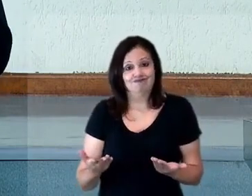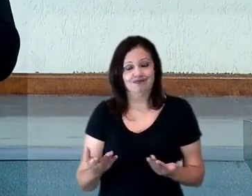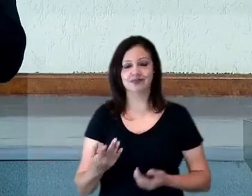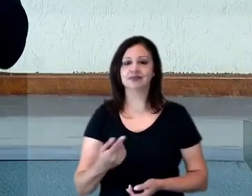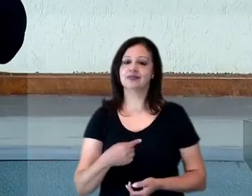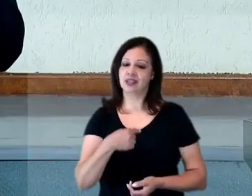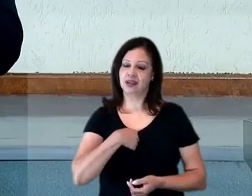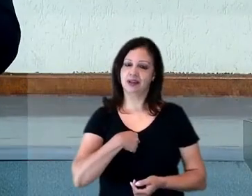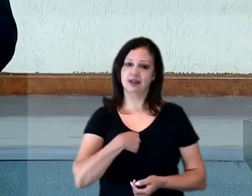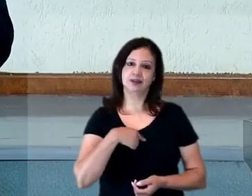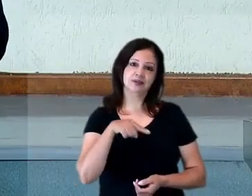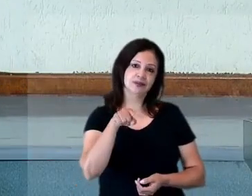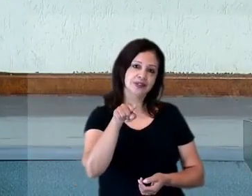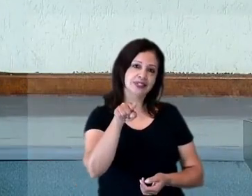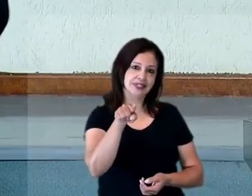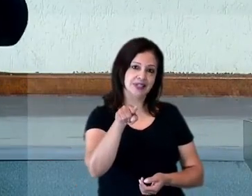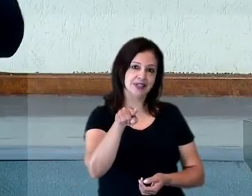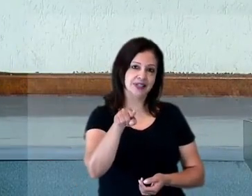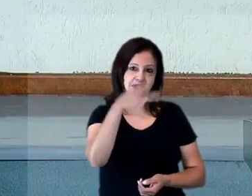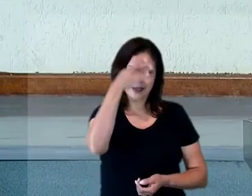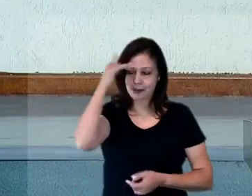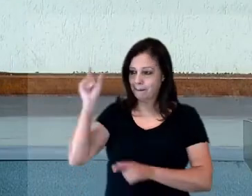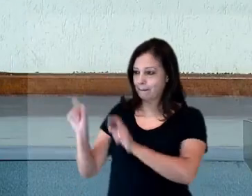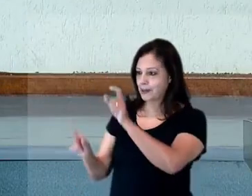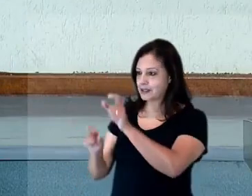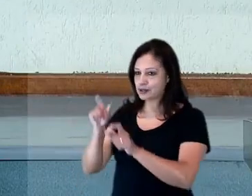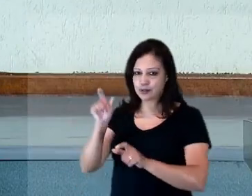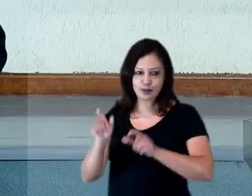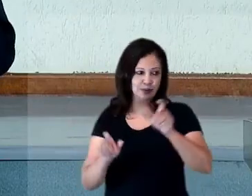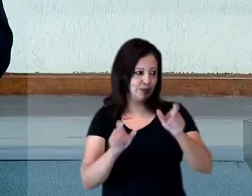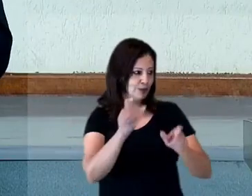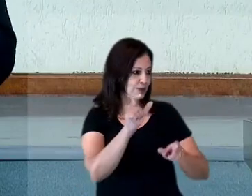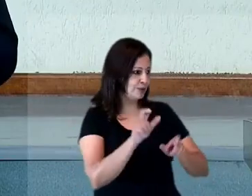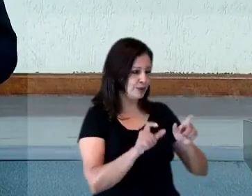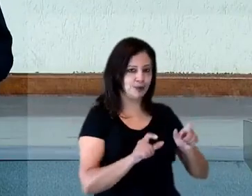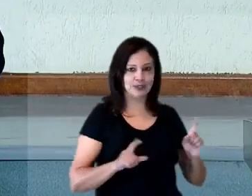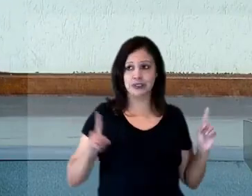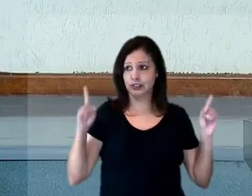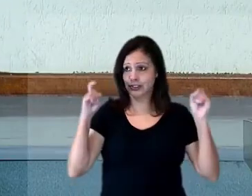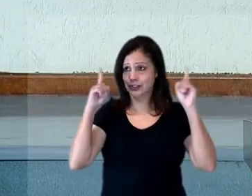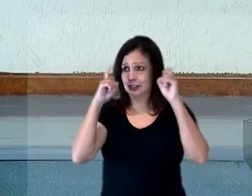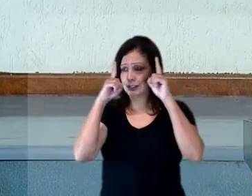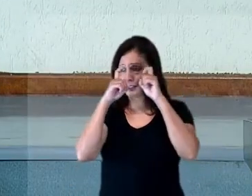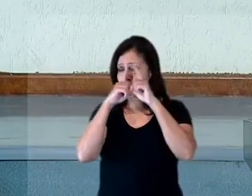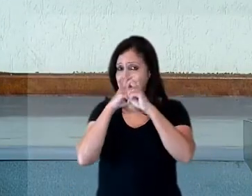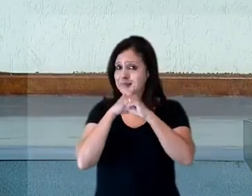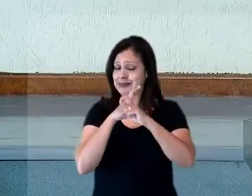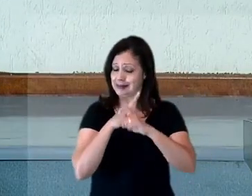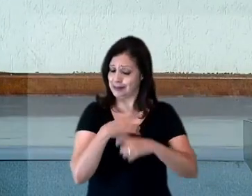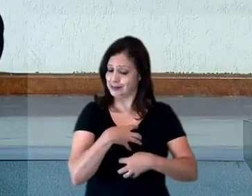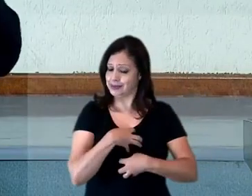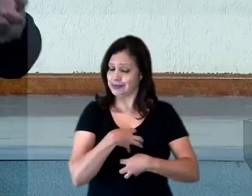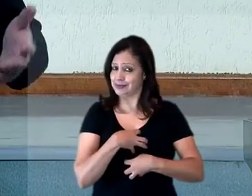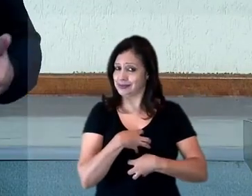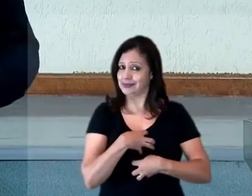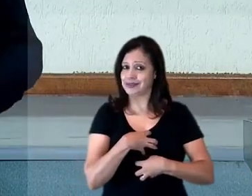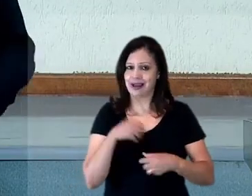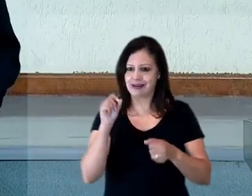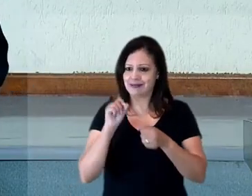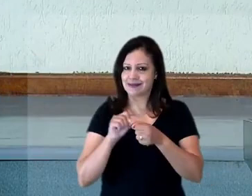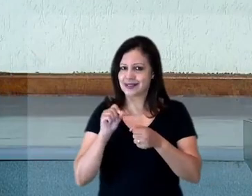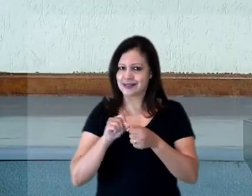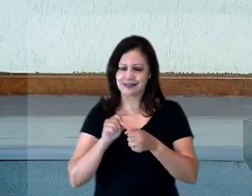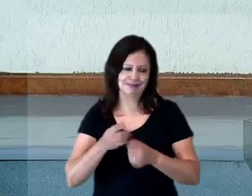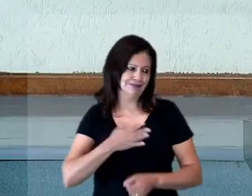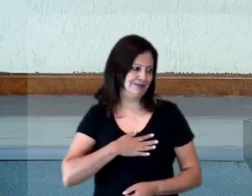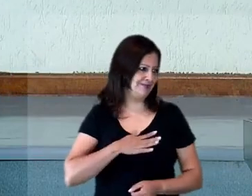eu, você e pessoas ao nosso contexto são difíceis, têm atitudes que não